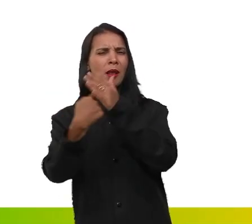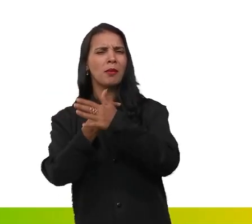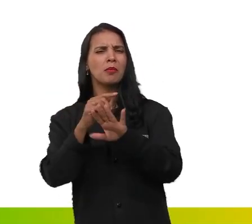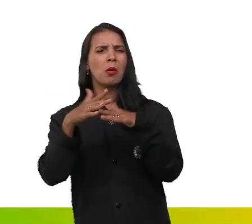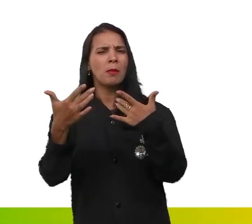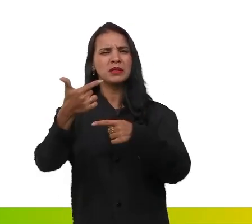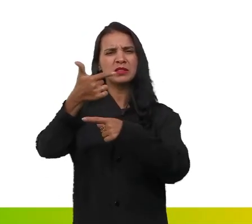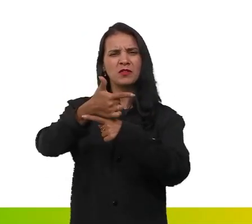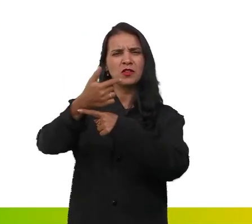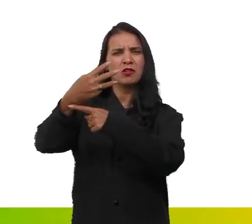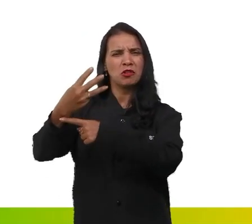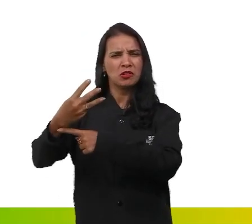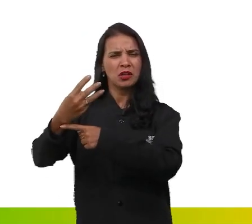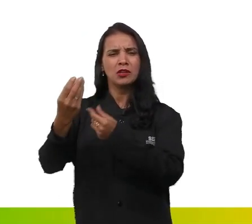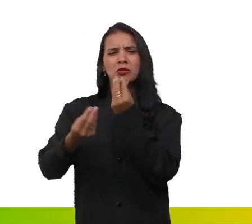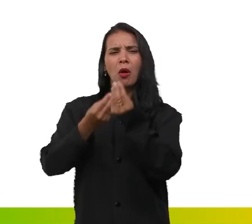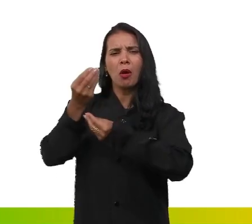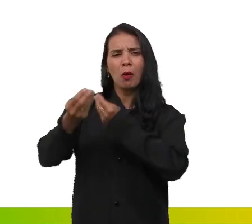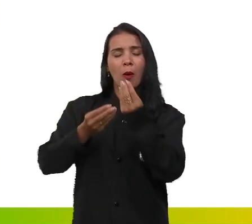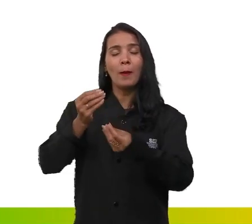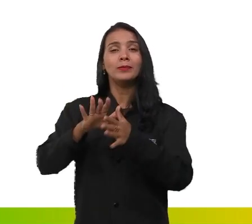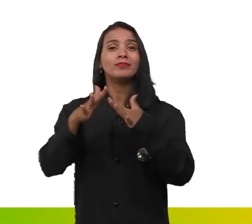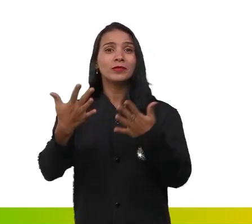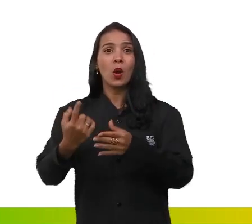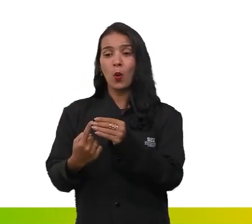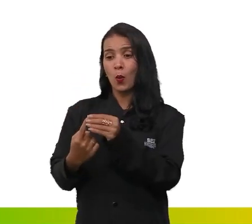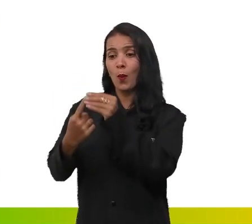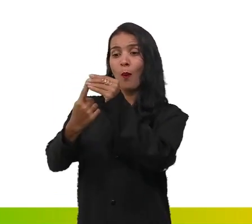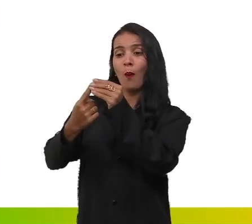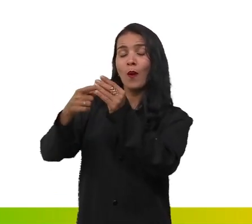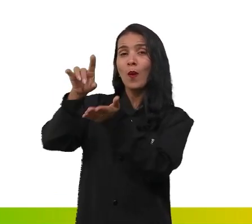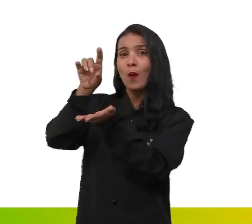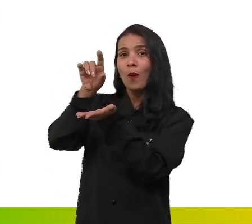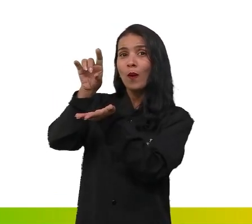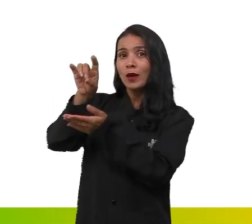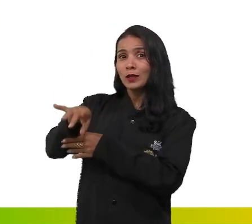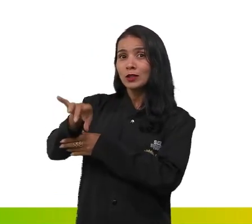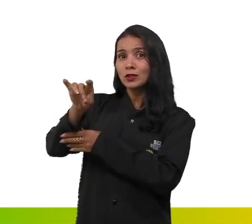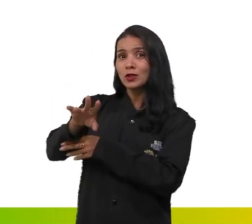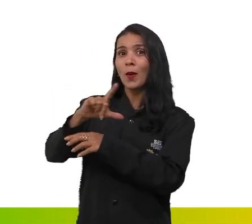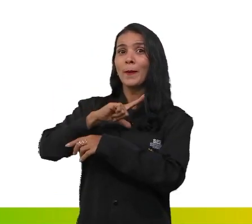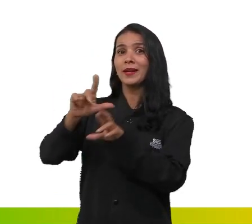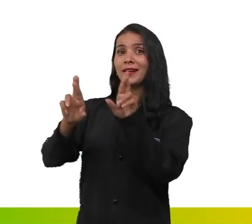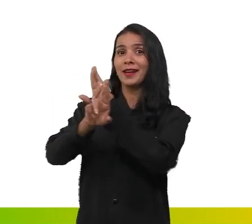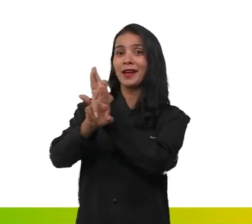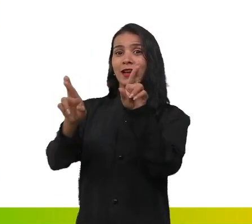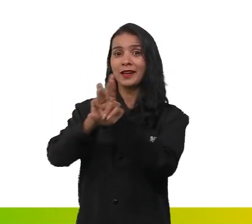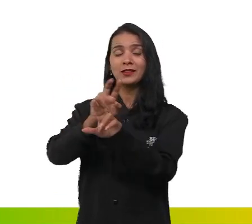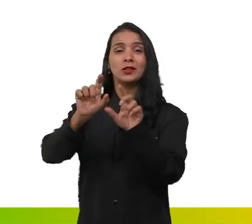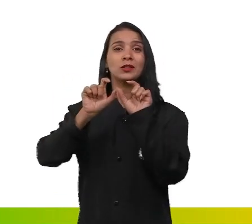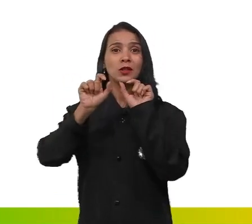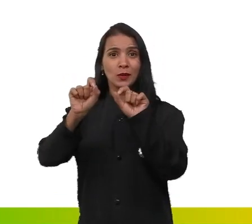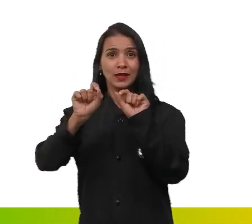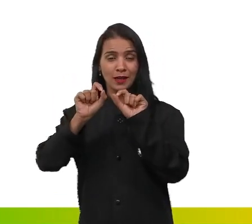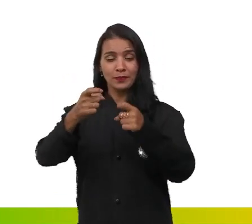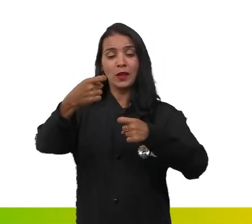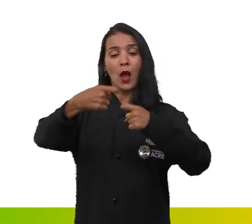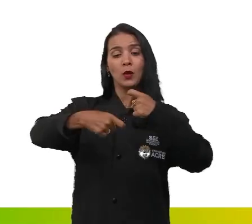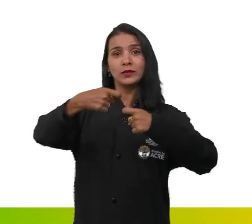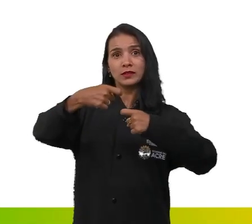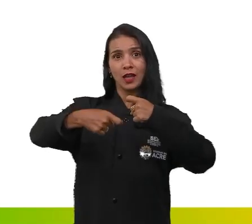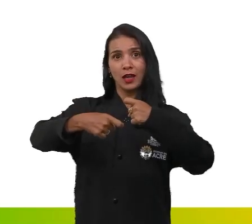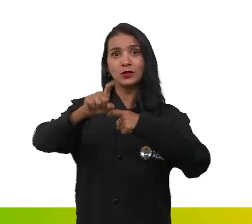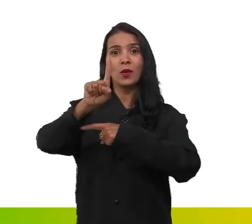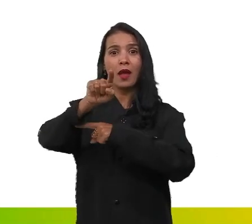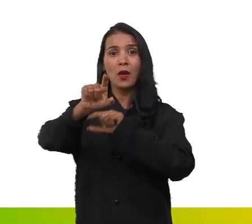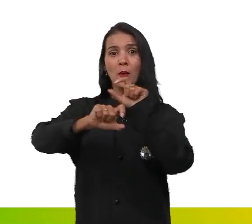Cadê o outro par? Esse outro par, pessoal, é relacionado aos cromossomos sexuais. É aquele